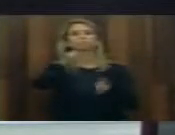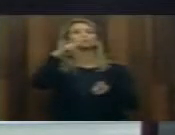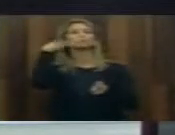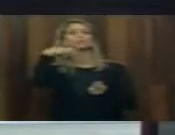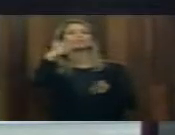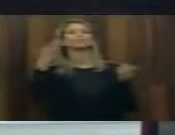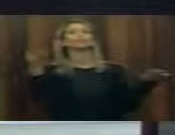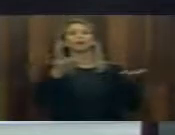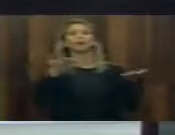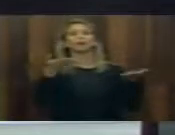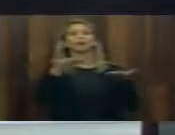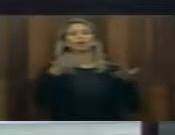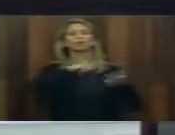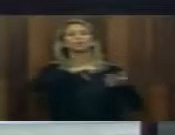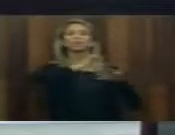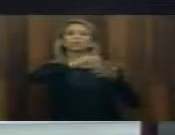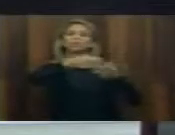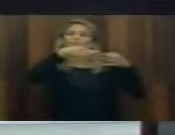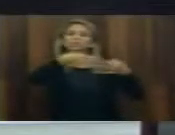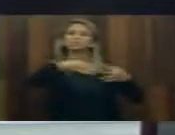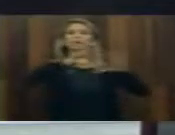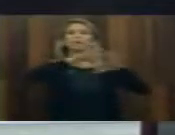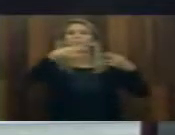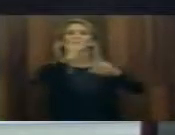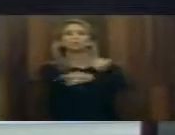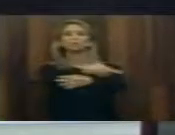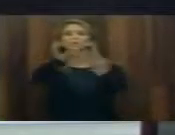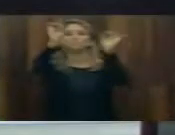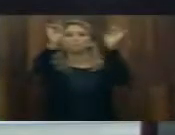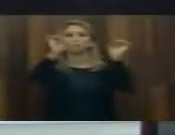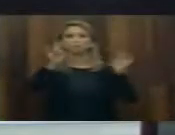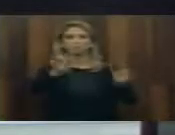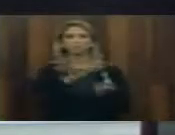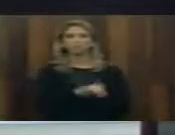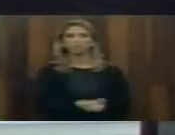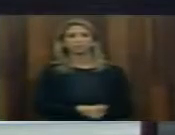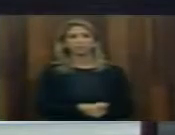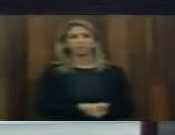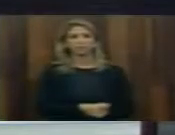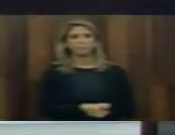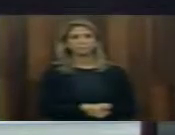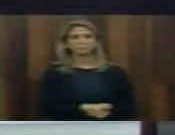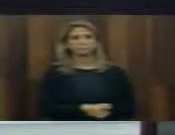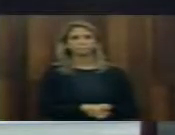Feita a chamada regimental, havendo quórum, declaro aberta a sessão extraordinária.